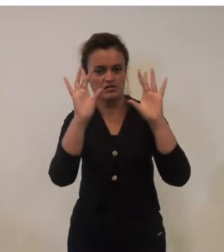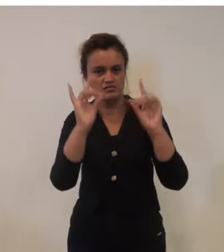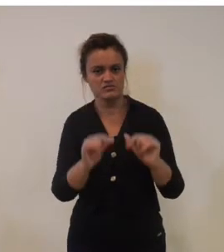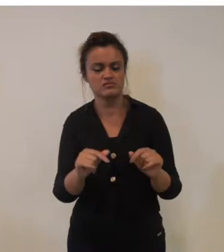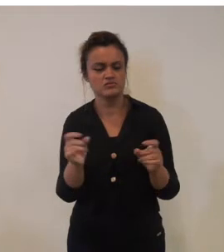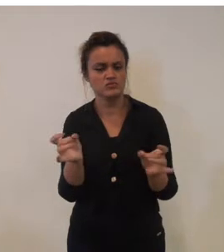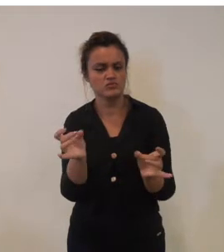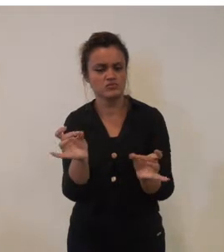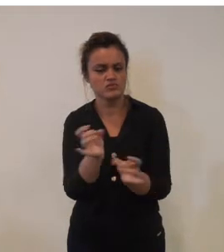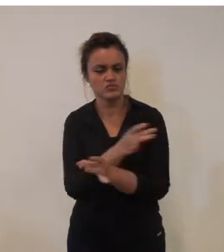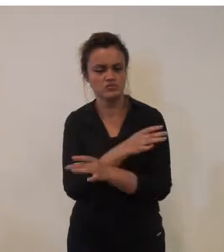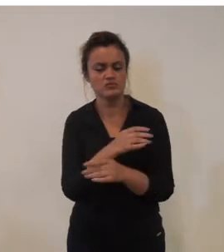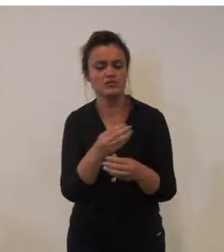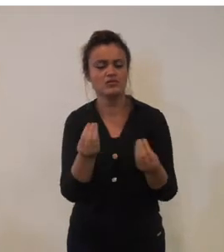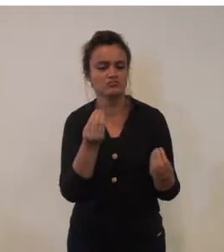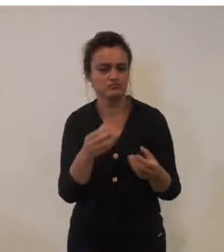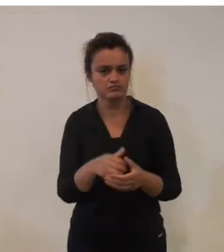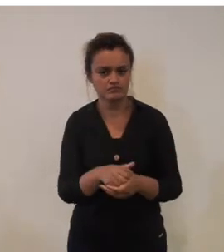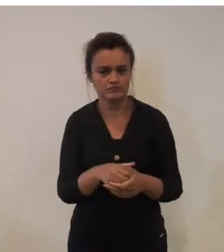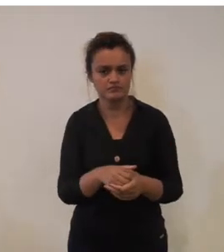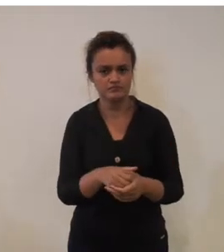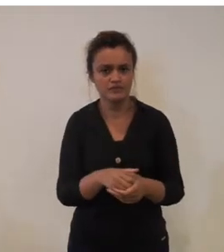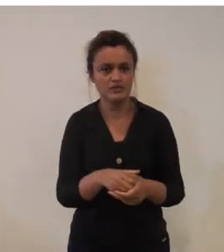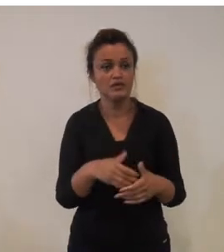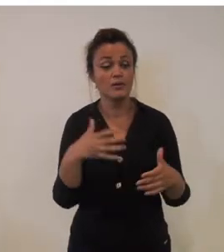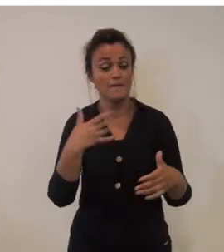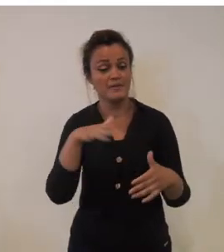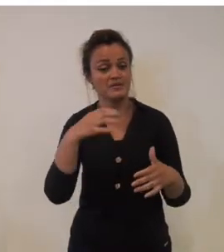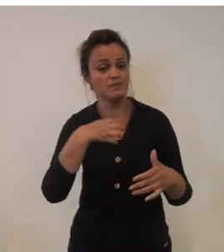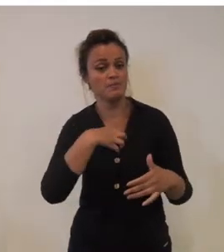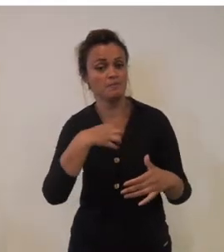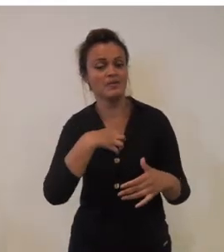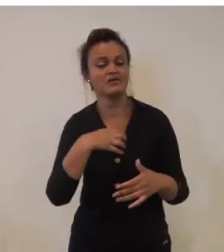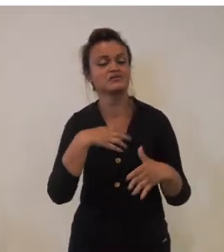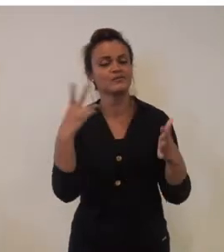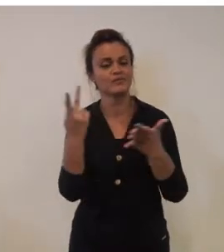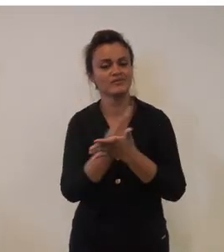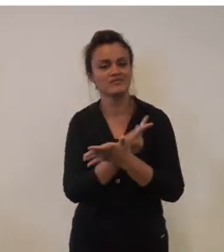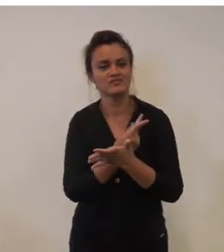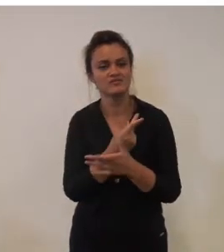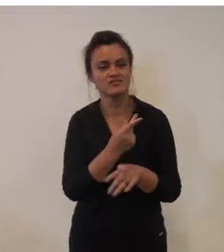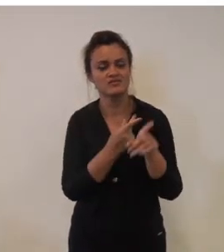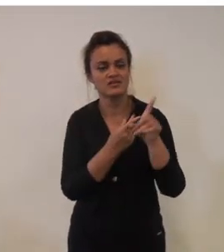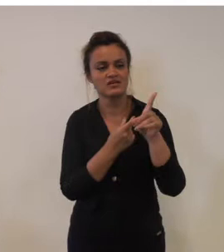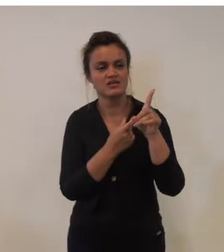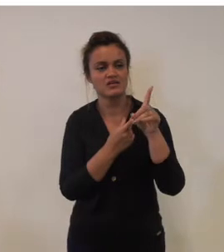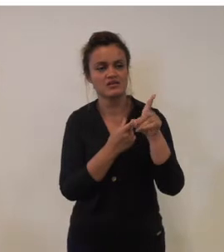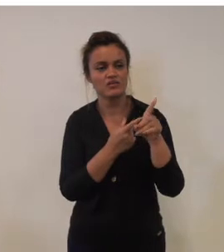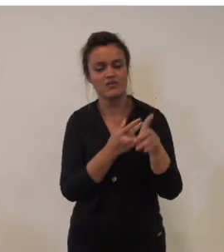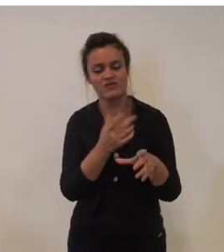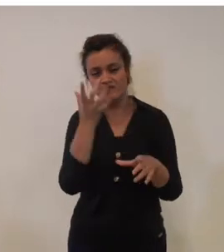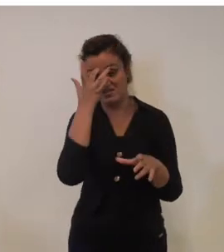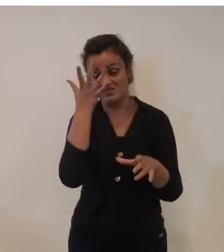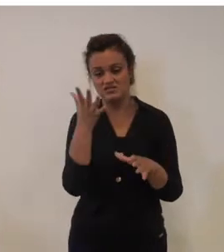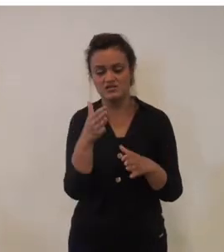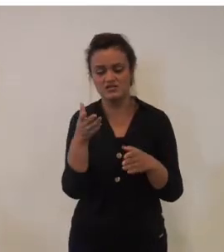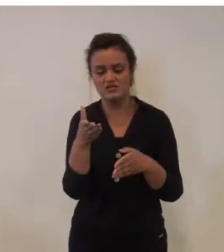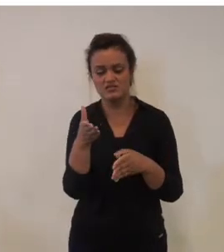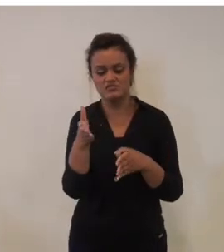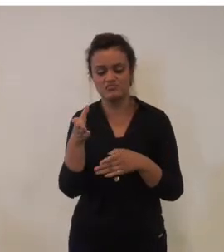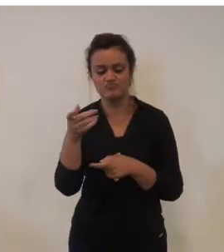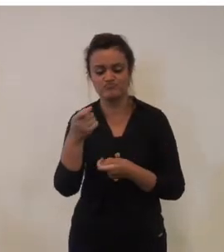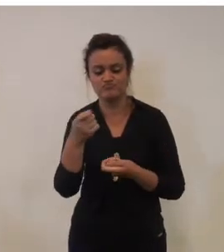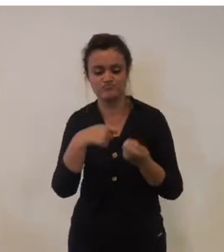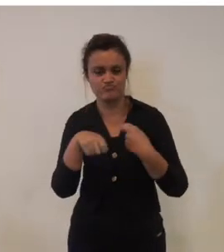Em termos de, em todos os casos, os maiores impactos ocorrem justamente com a questão de facilitação do comércio. Ou